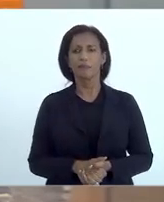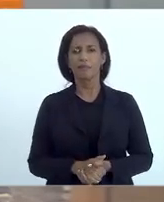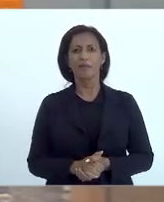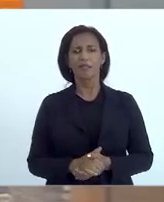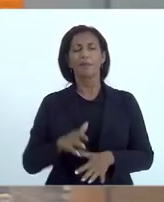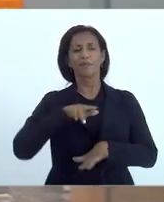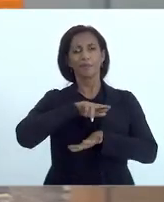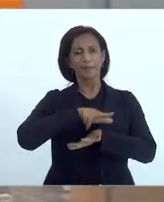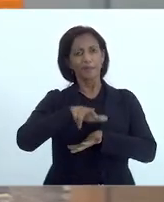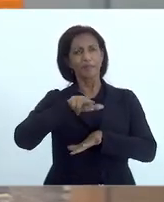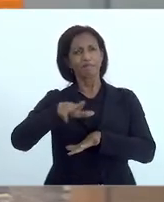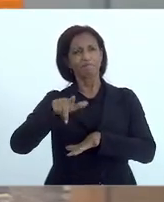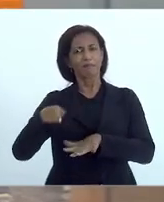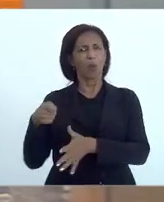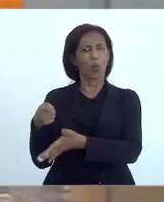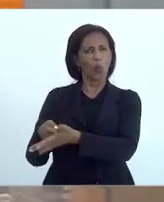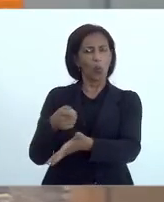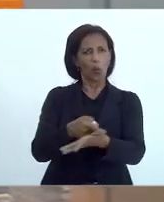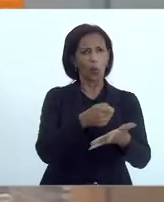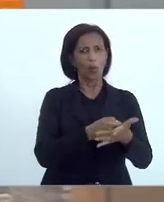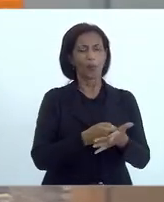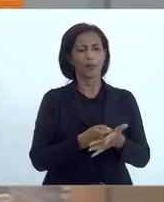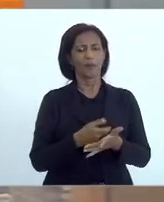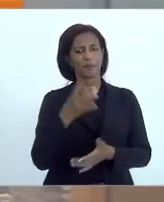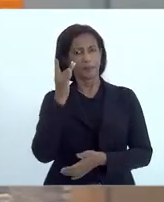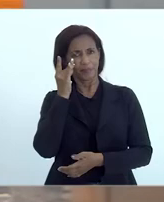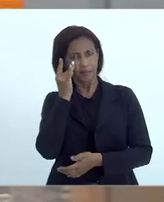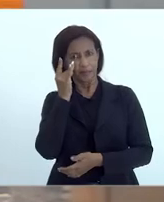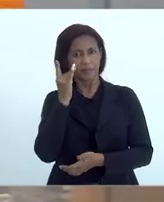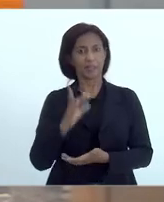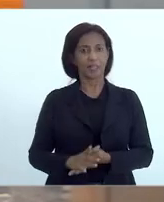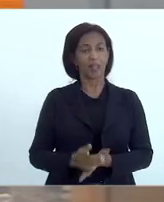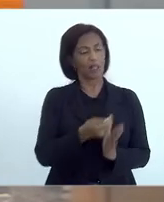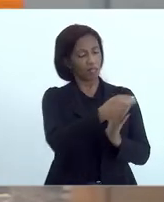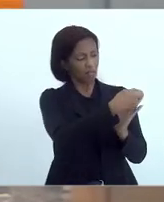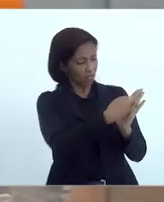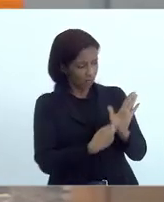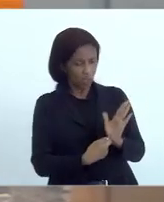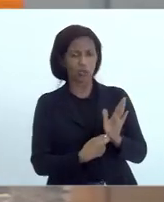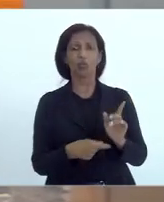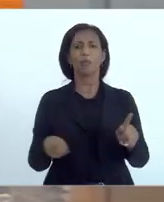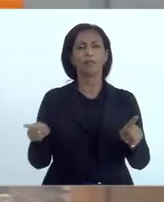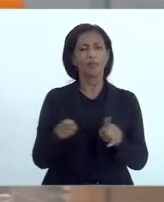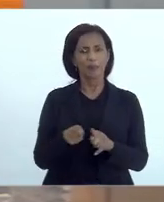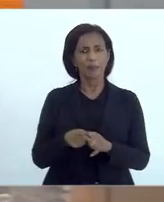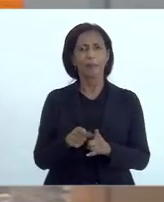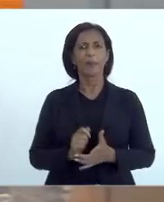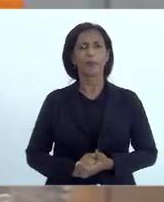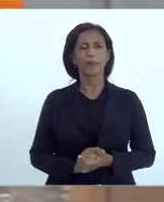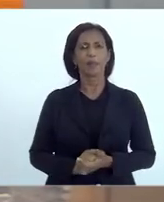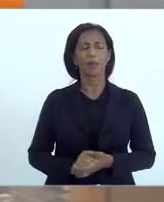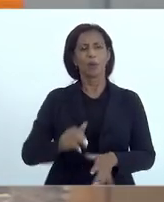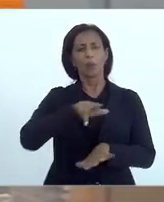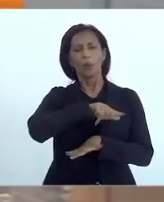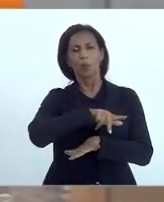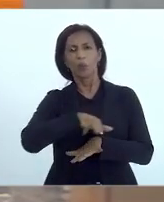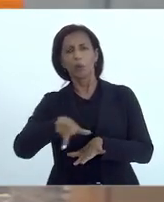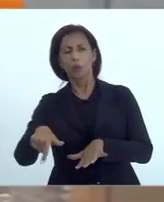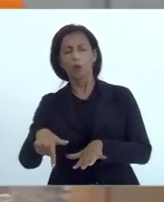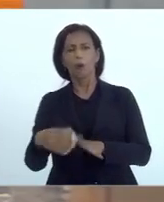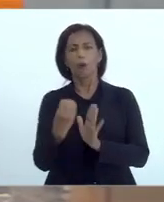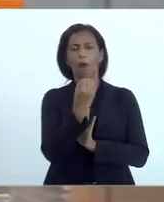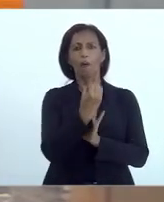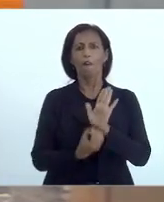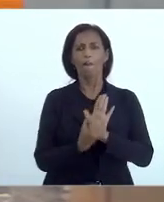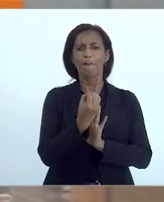dezenas e dezenas de cobrança da Polícia Militar presencialmente textualmente como bem disse o Coronel Leandro com dezenas e dezenas